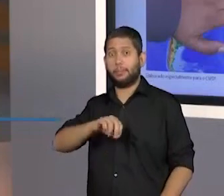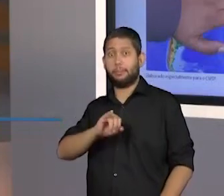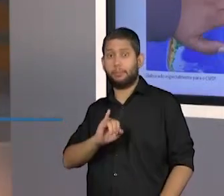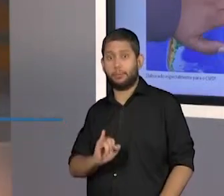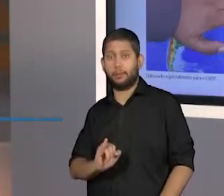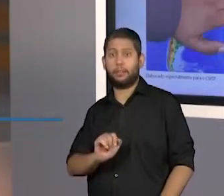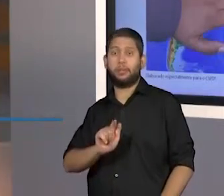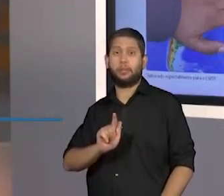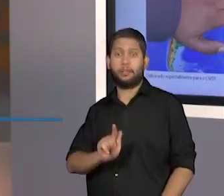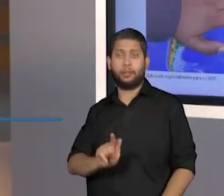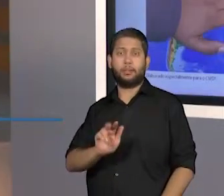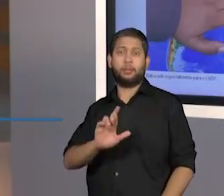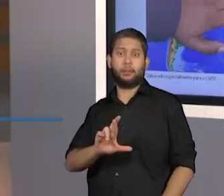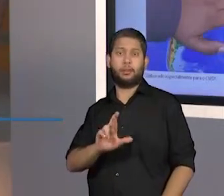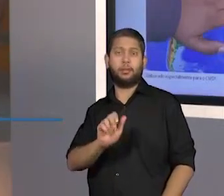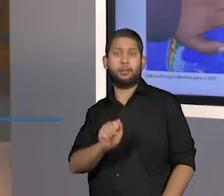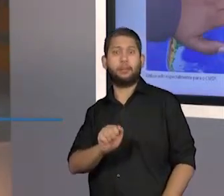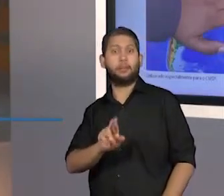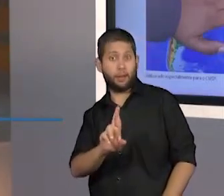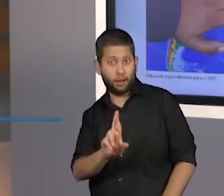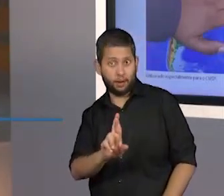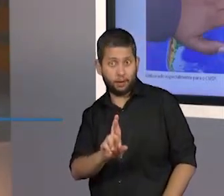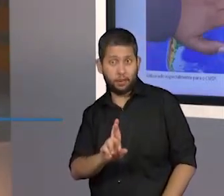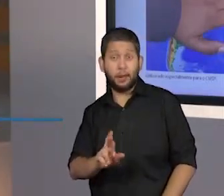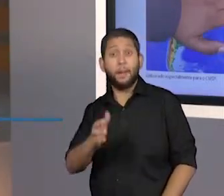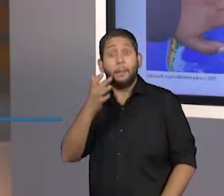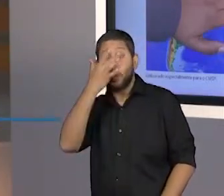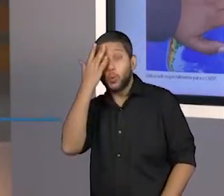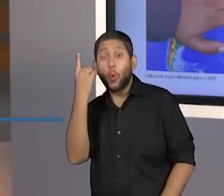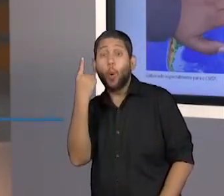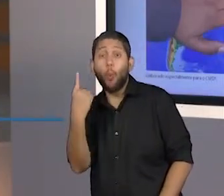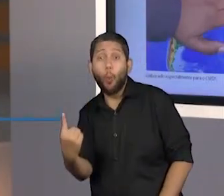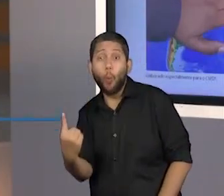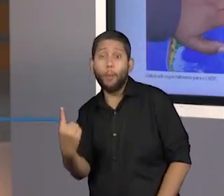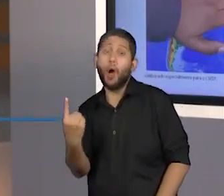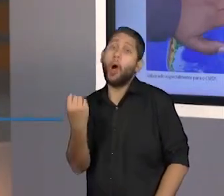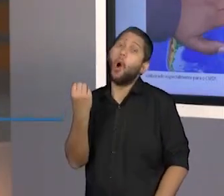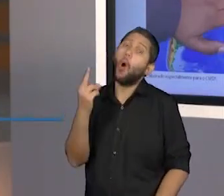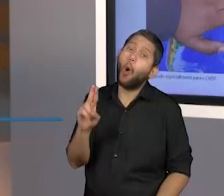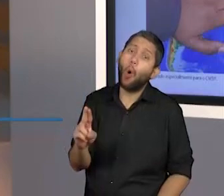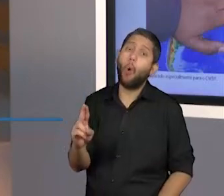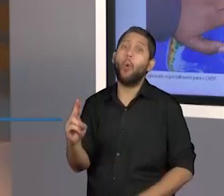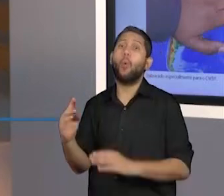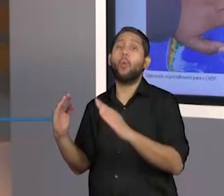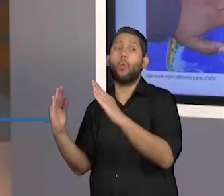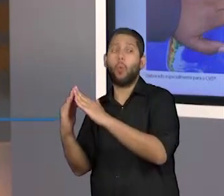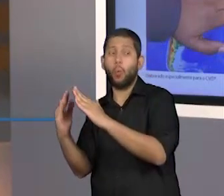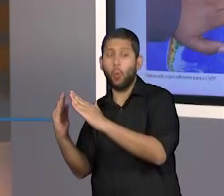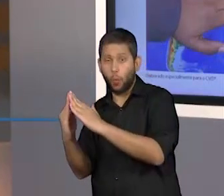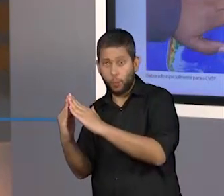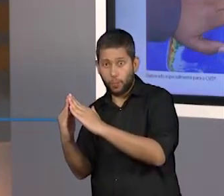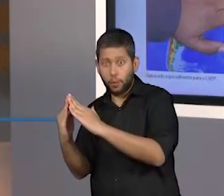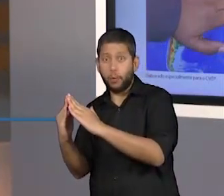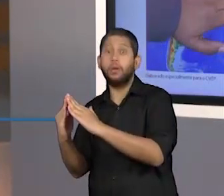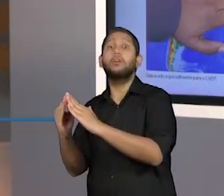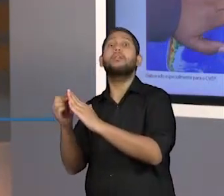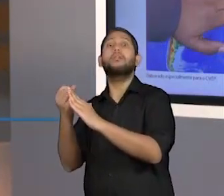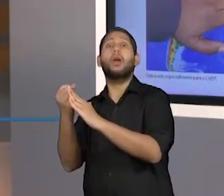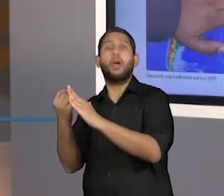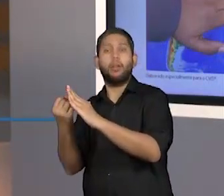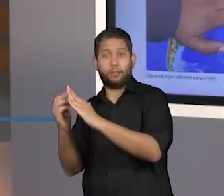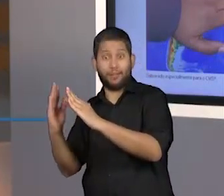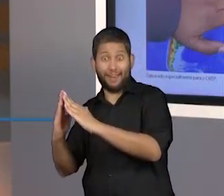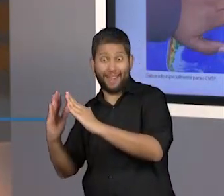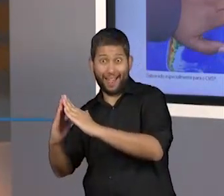quando um grupo ou uma pessoa sai de um lugar e fixa a moradia em um outro lugar. Ela está fazendo um movimento